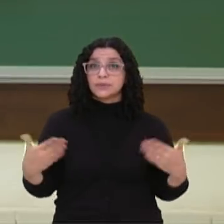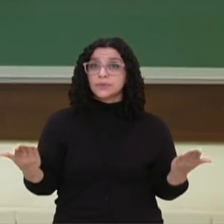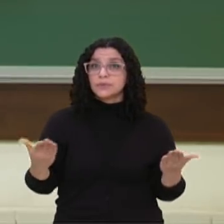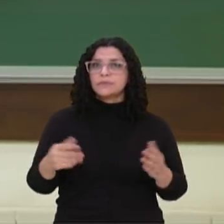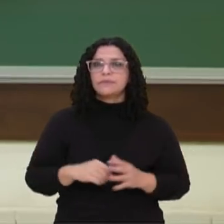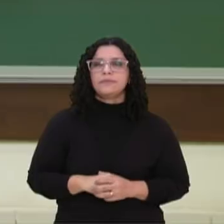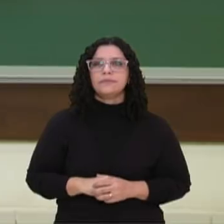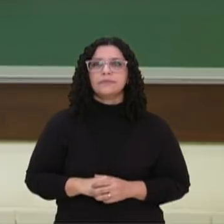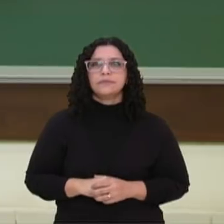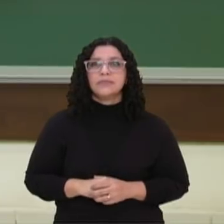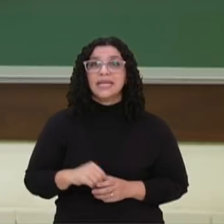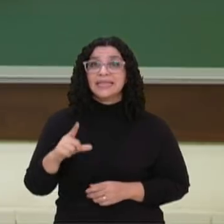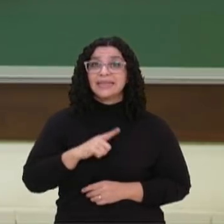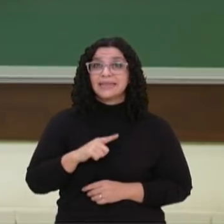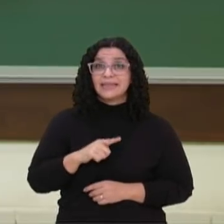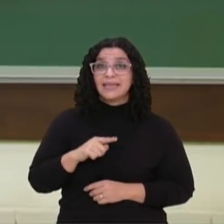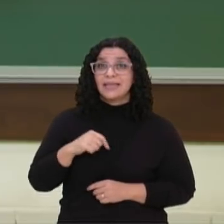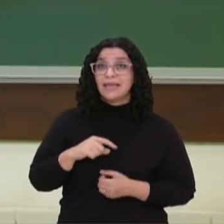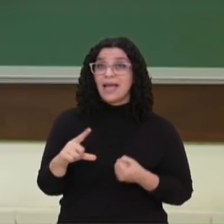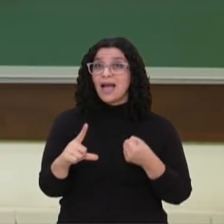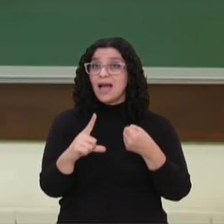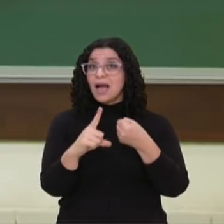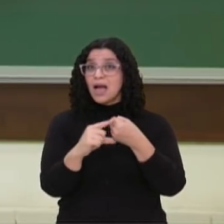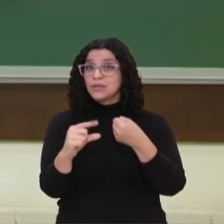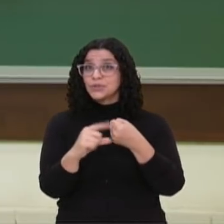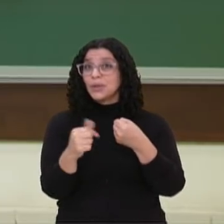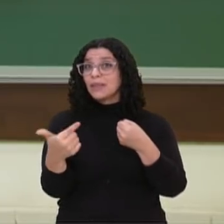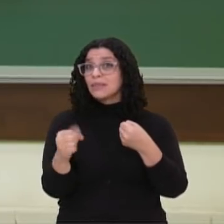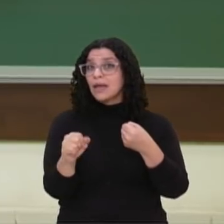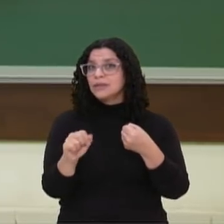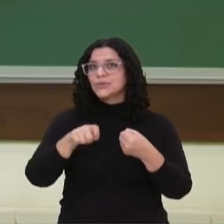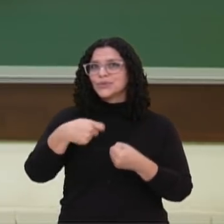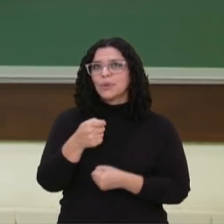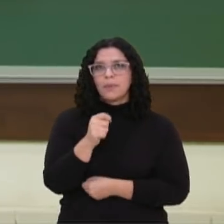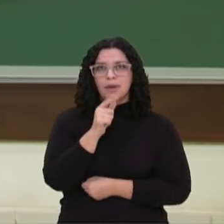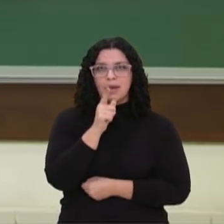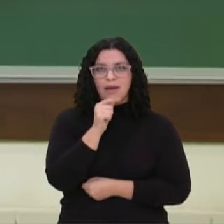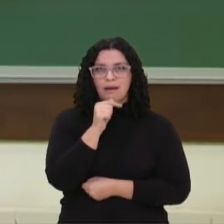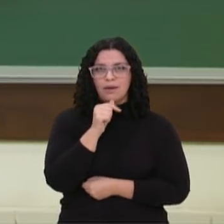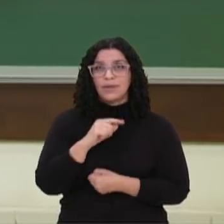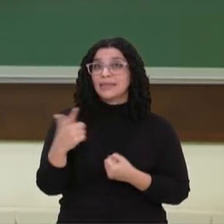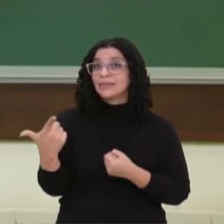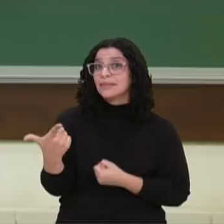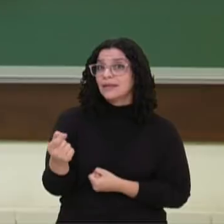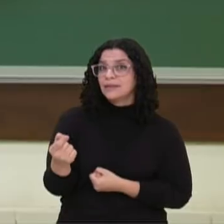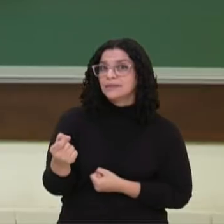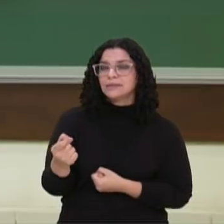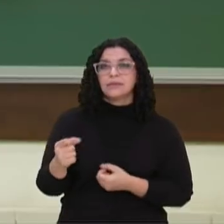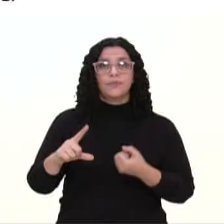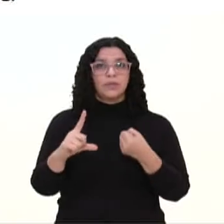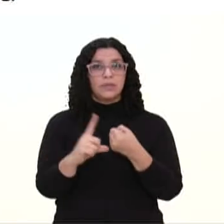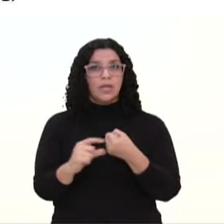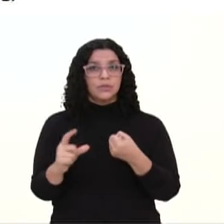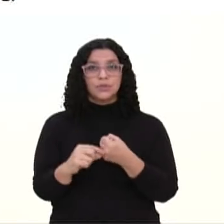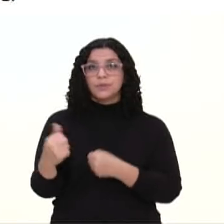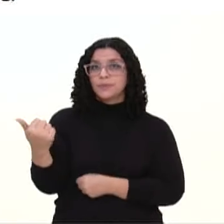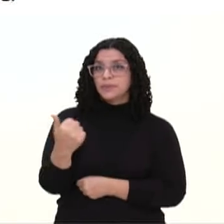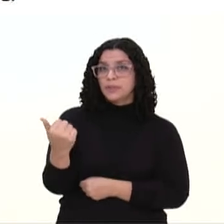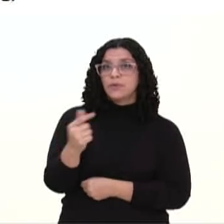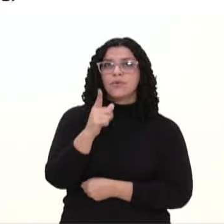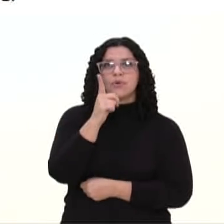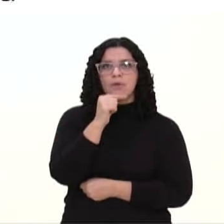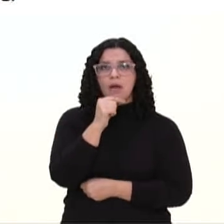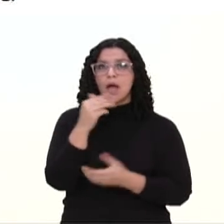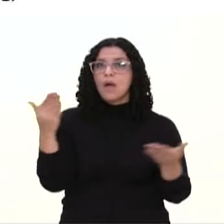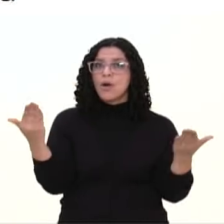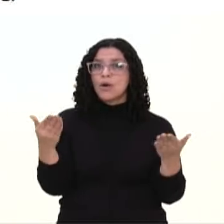lá, tem 10 artigos da água, 10. Então vamos lá, artigo 1º. A água